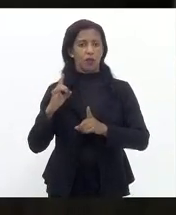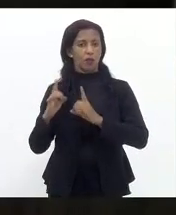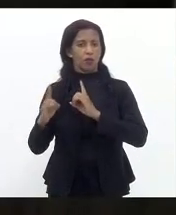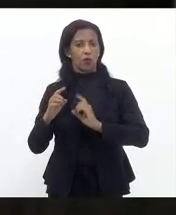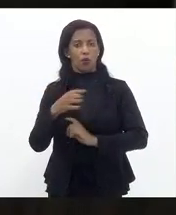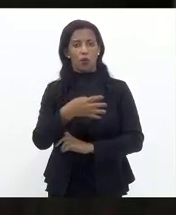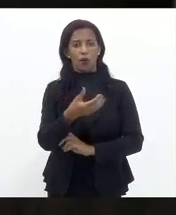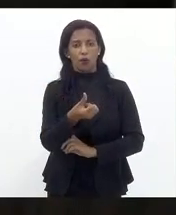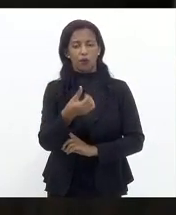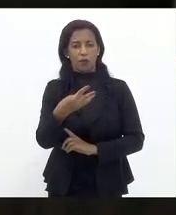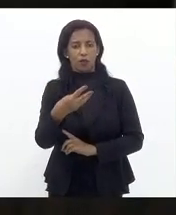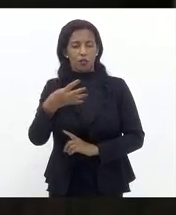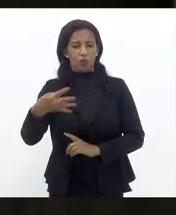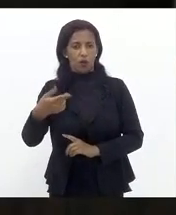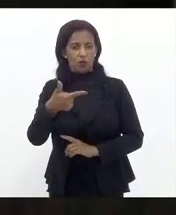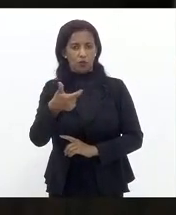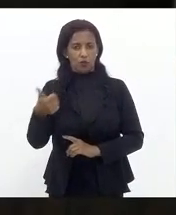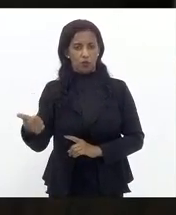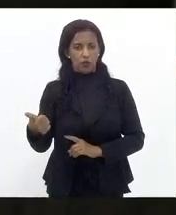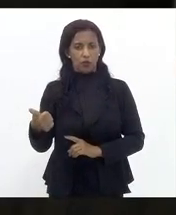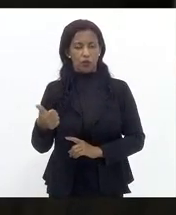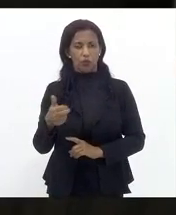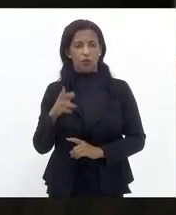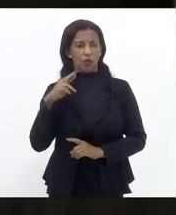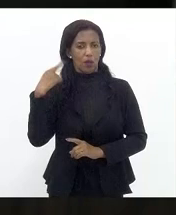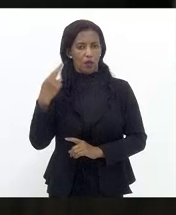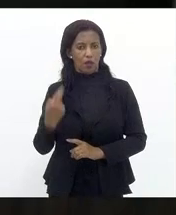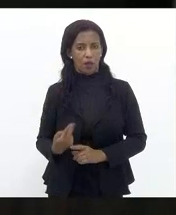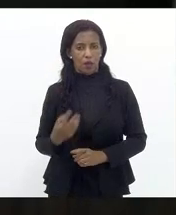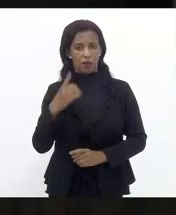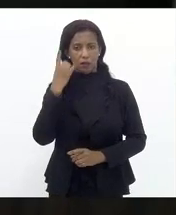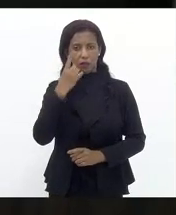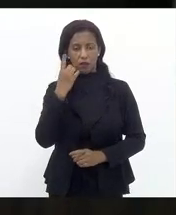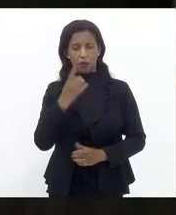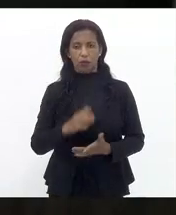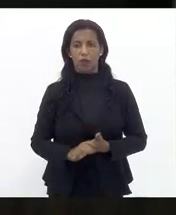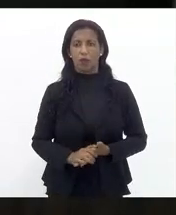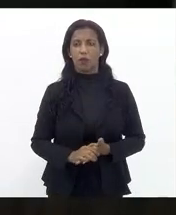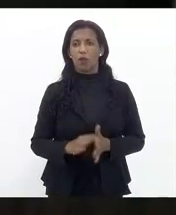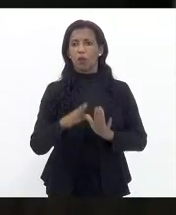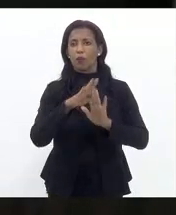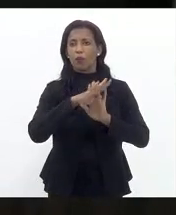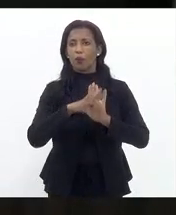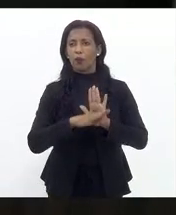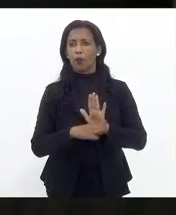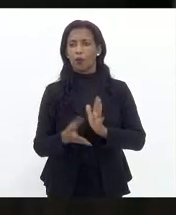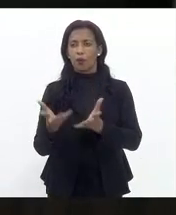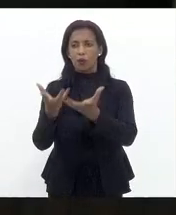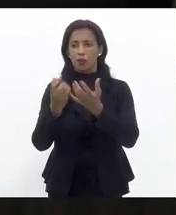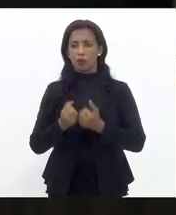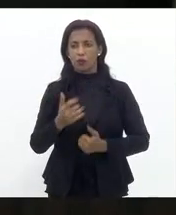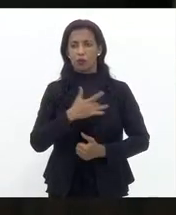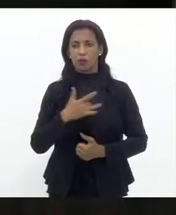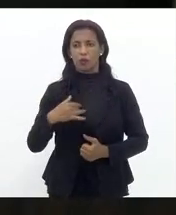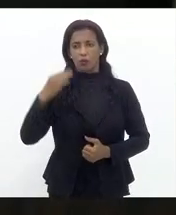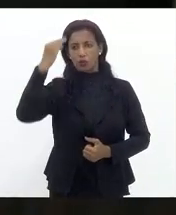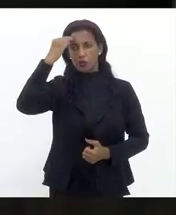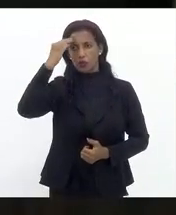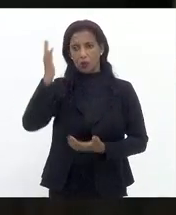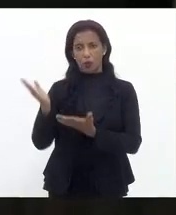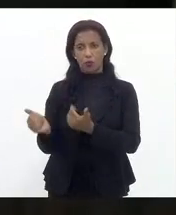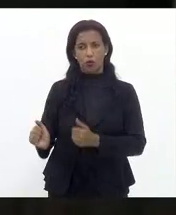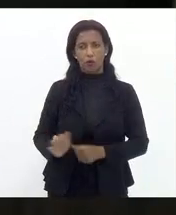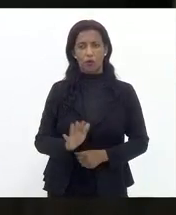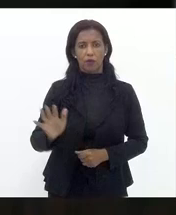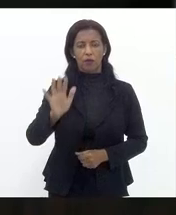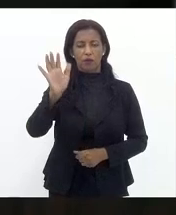de lei 4634/21, de autoria da deputada Renata Souza, institui o programa de acolhimento em saúde mental para a juventude nas favelas